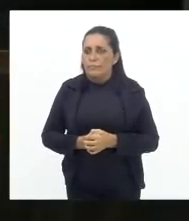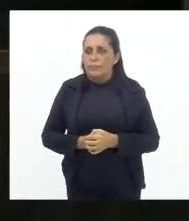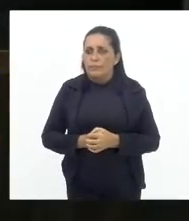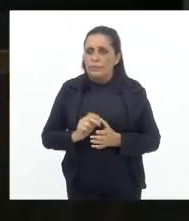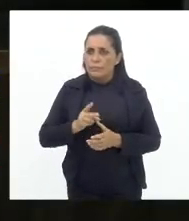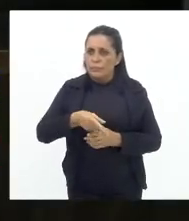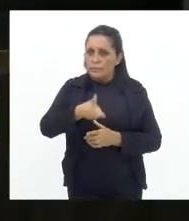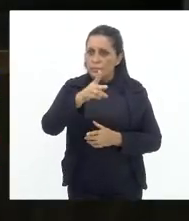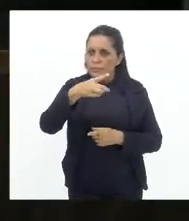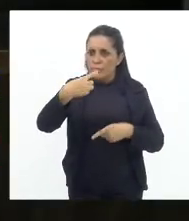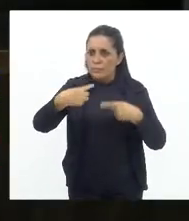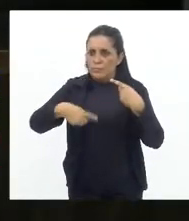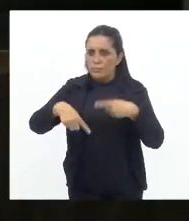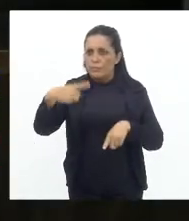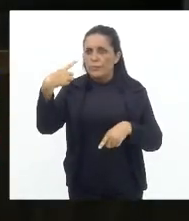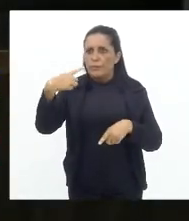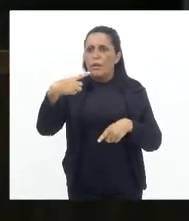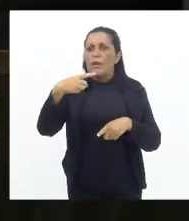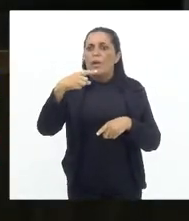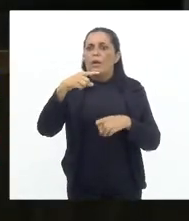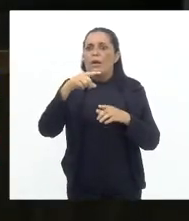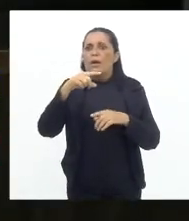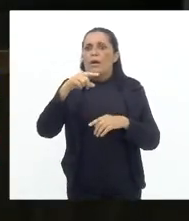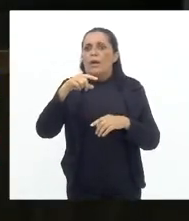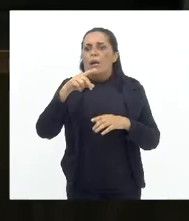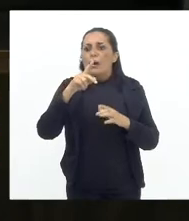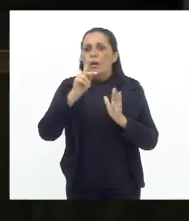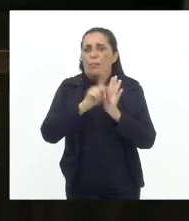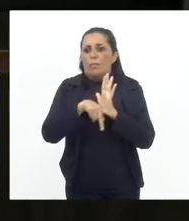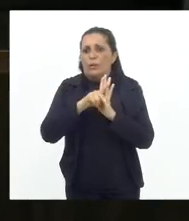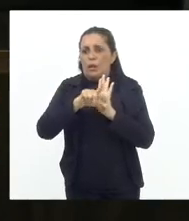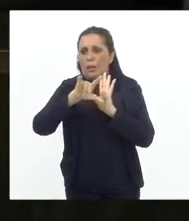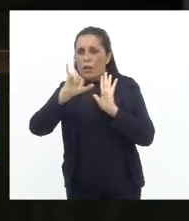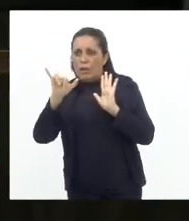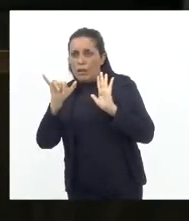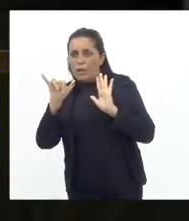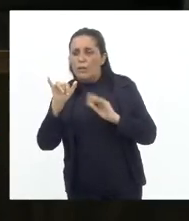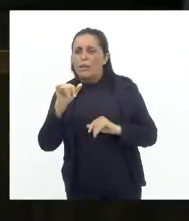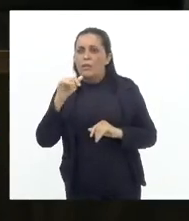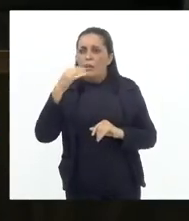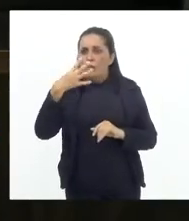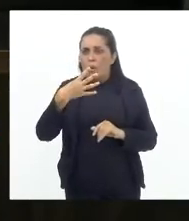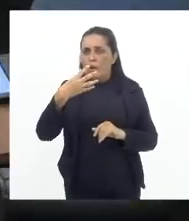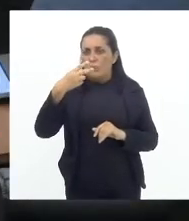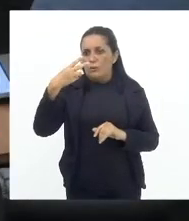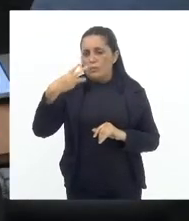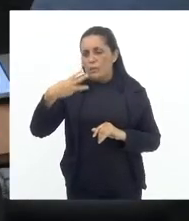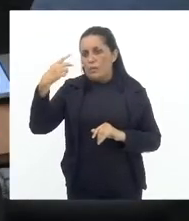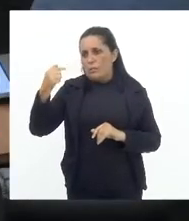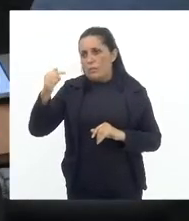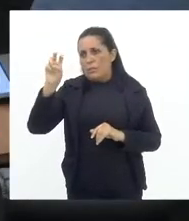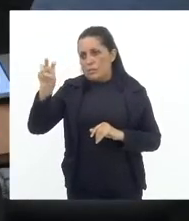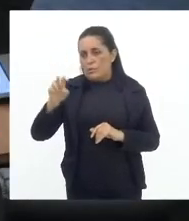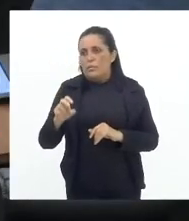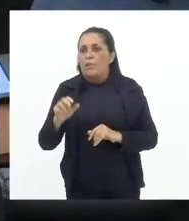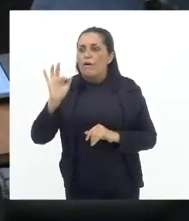e continua em discussão a discussão projeto de lei 4375 Deputado Flávio serafini